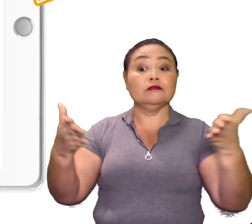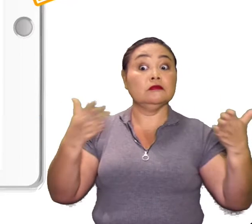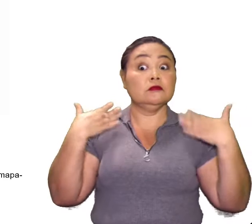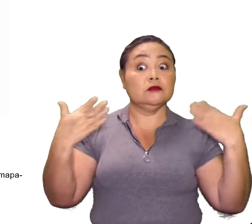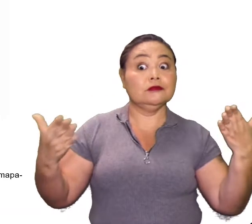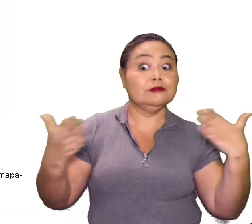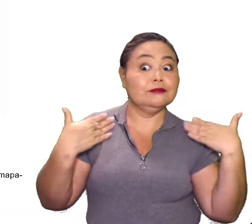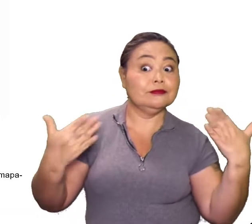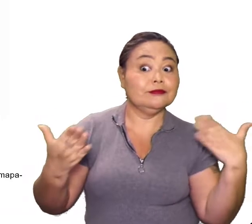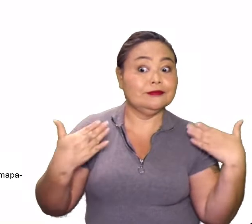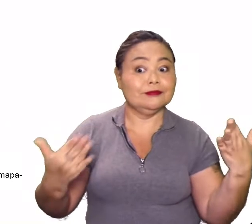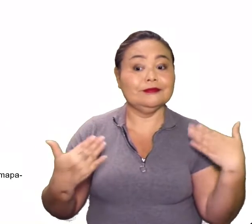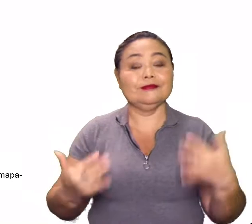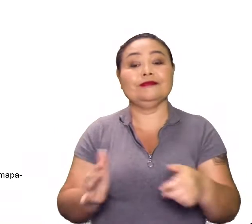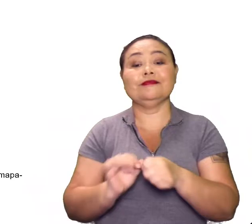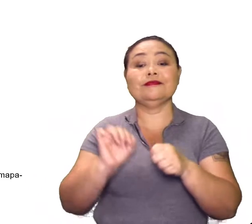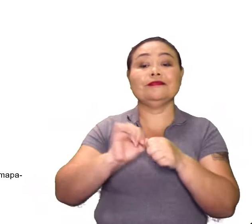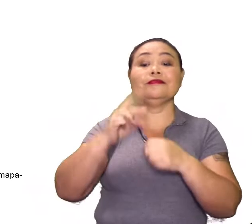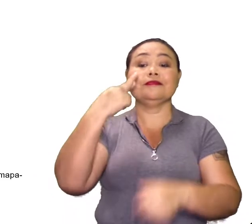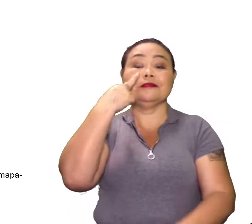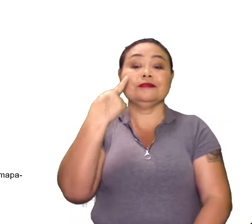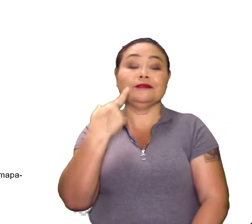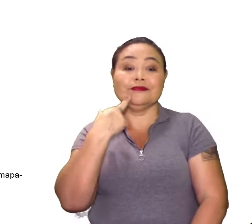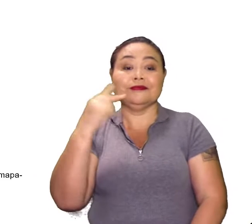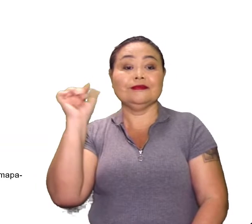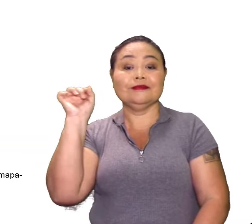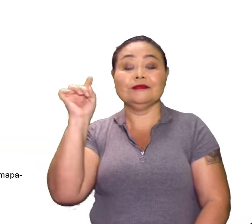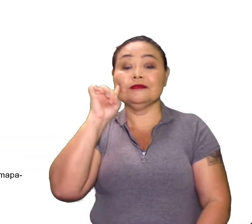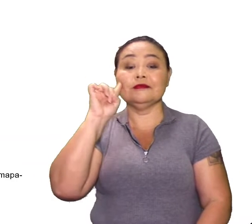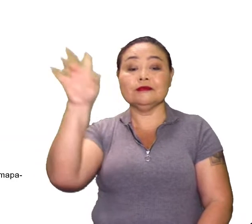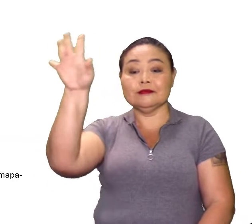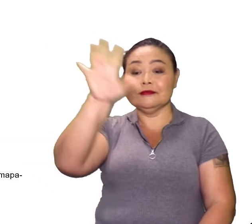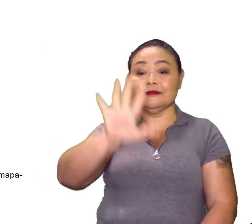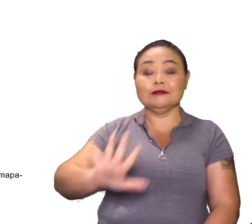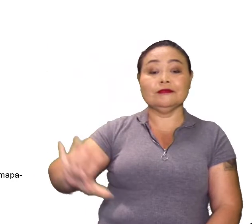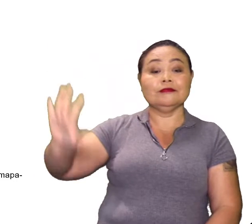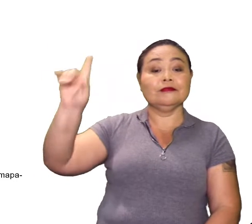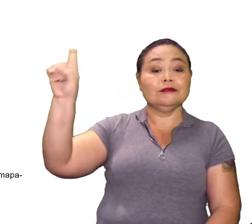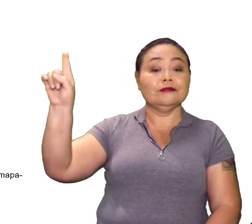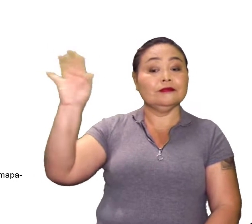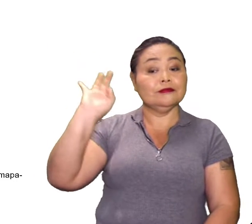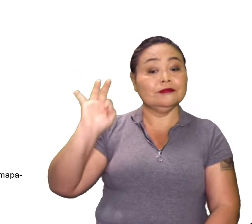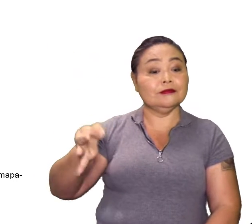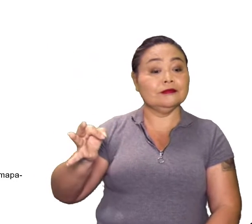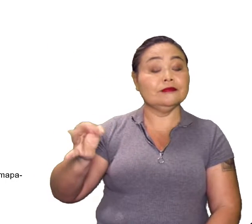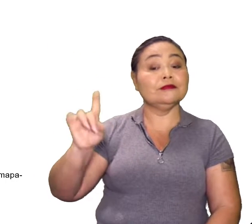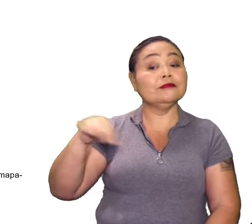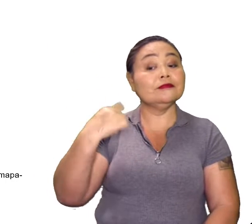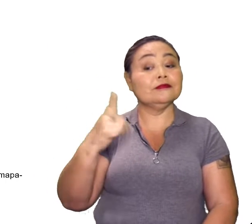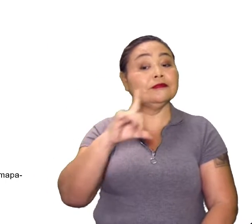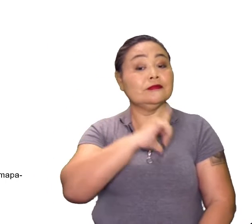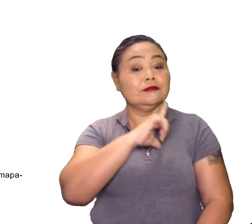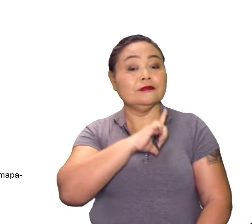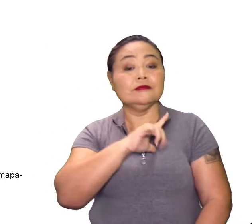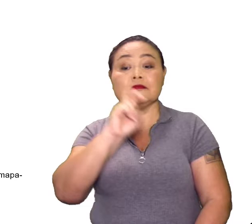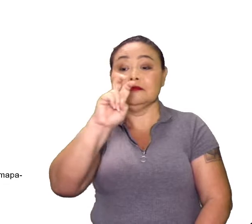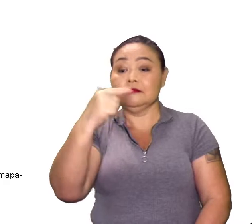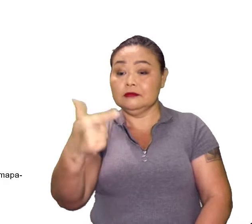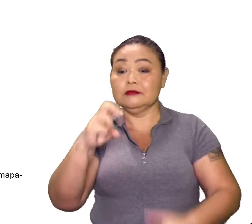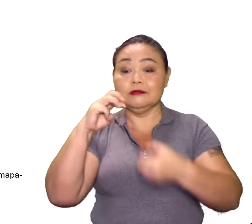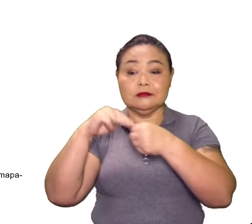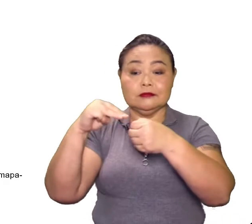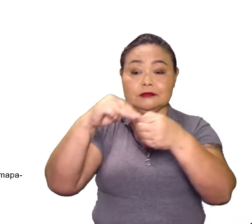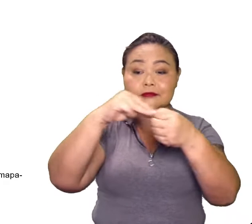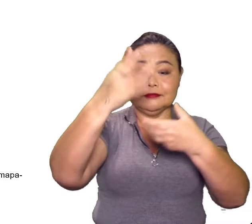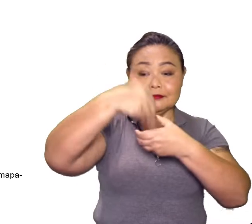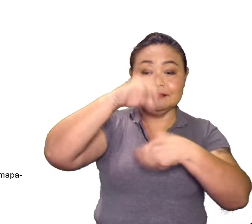de verão, tá? Rondônia, na questão do mapa político, certo? Nós temos aí os 52